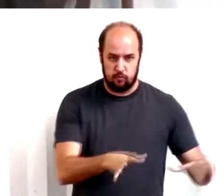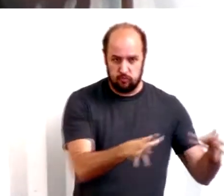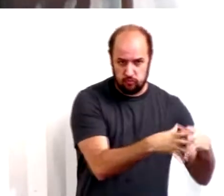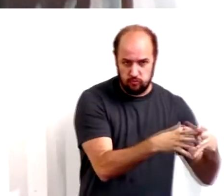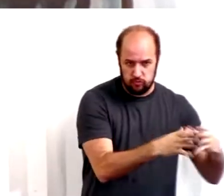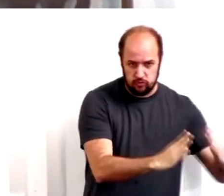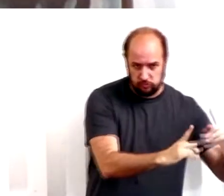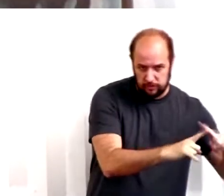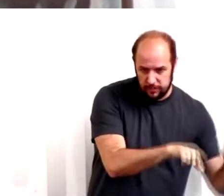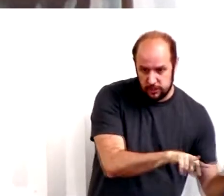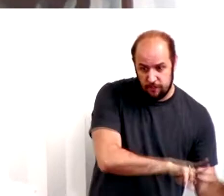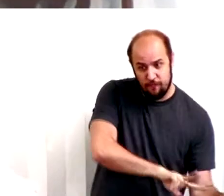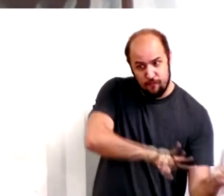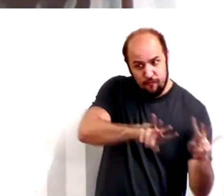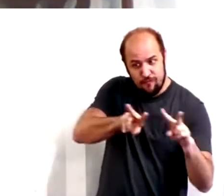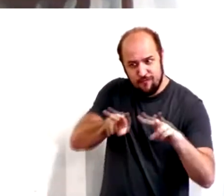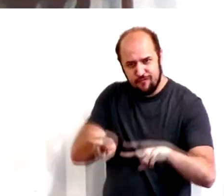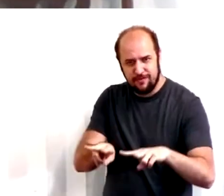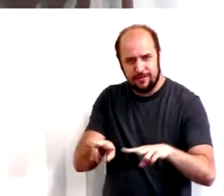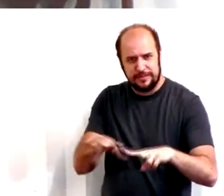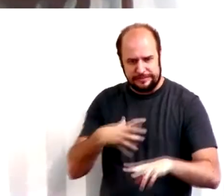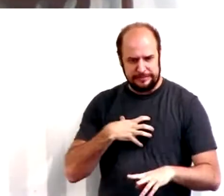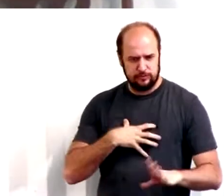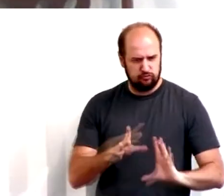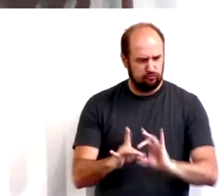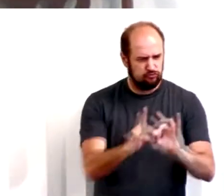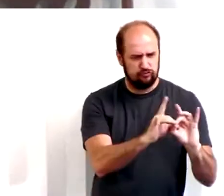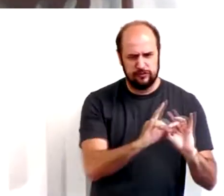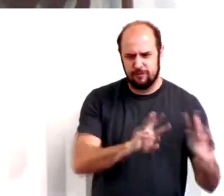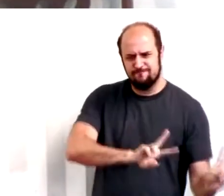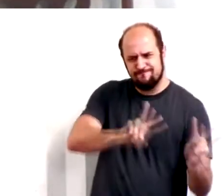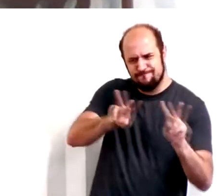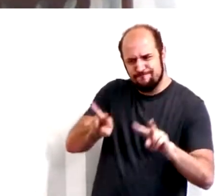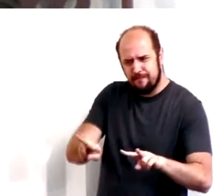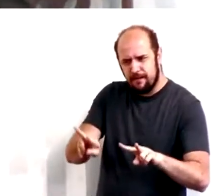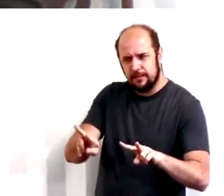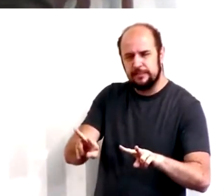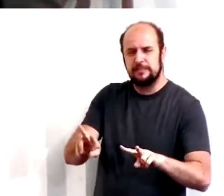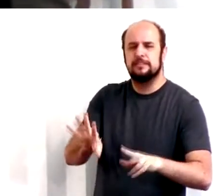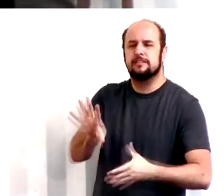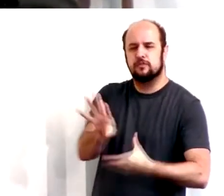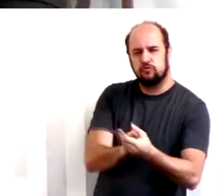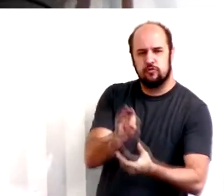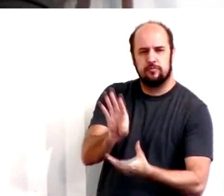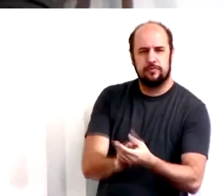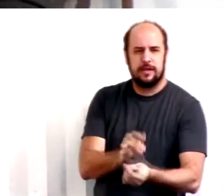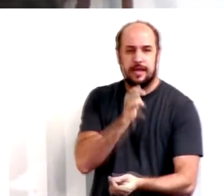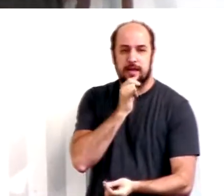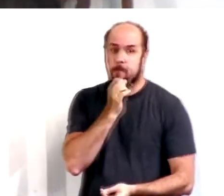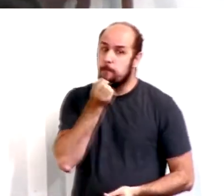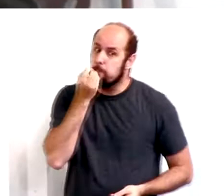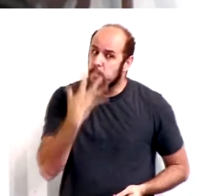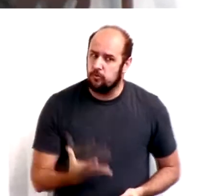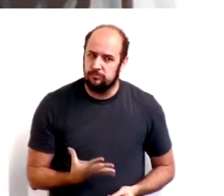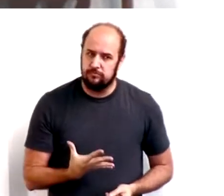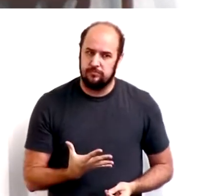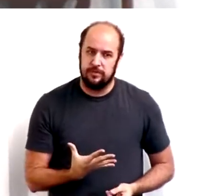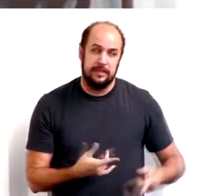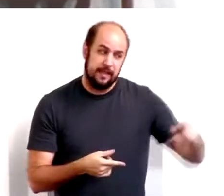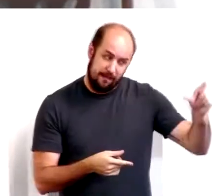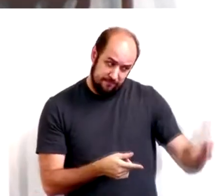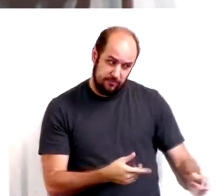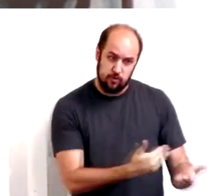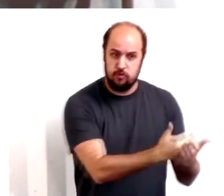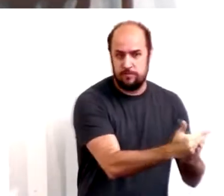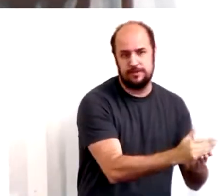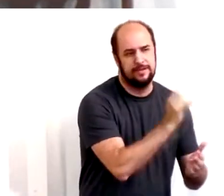esses e dentro desse propósito maior de unidade, pudessem assim também ser modelos ou